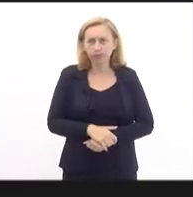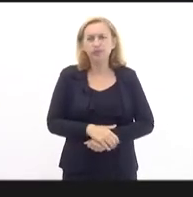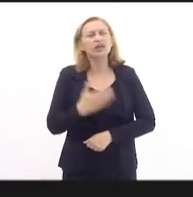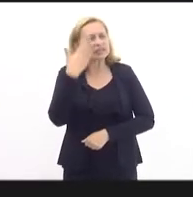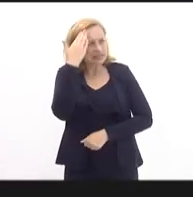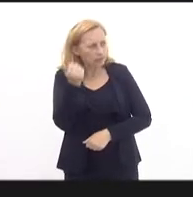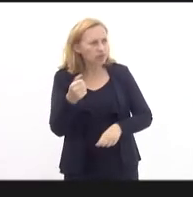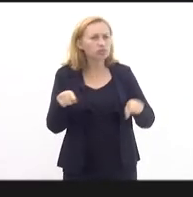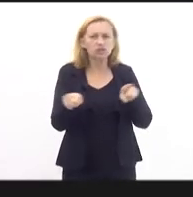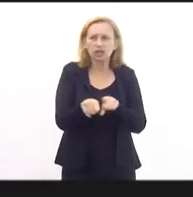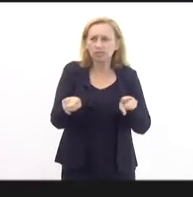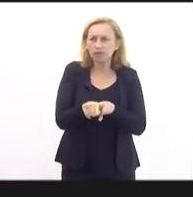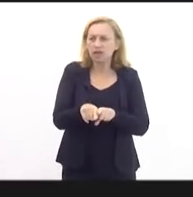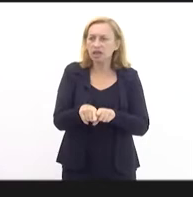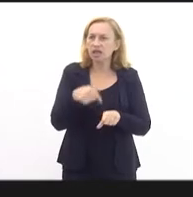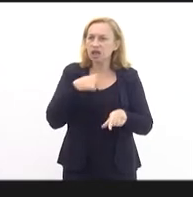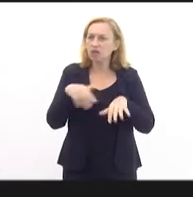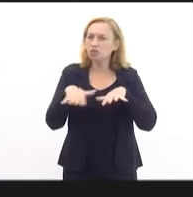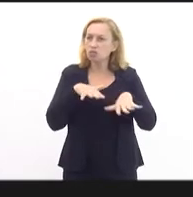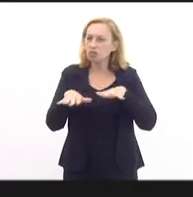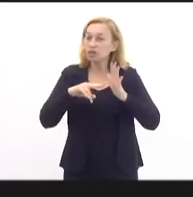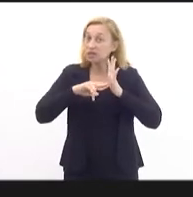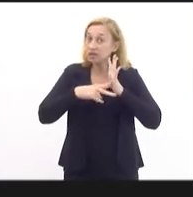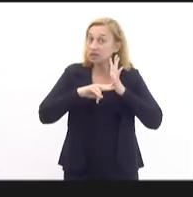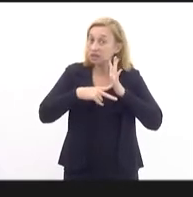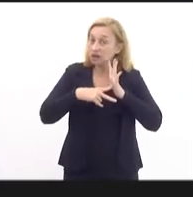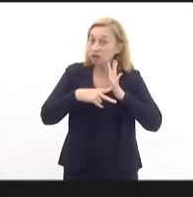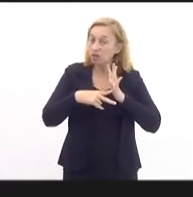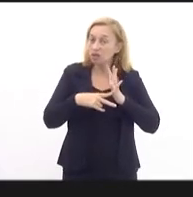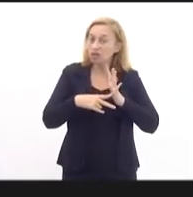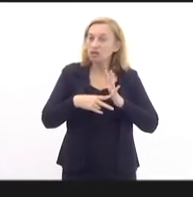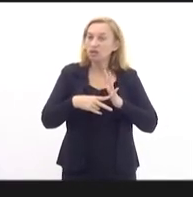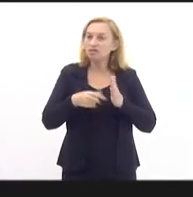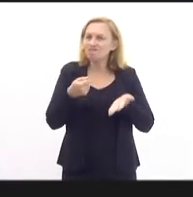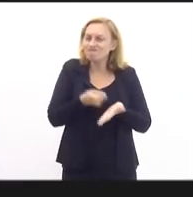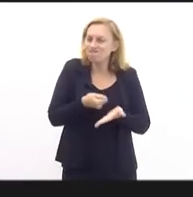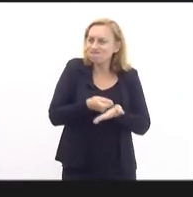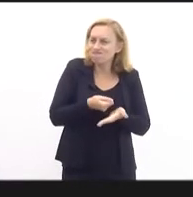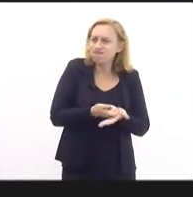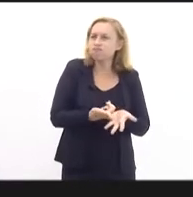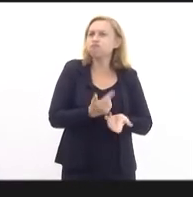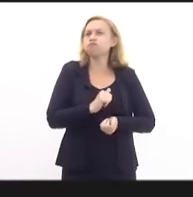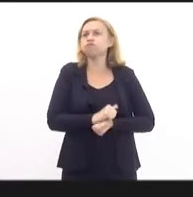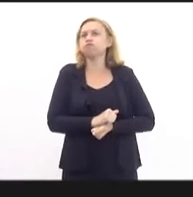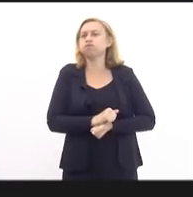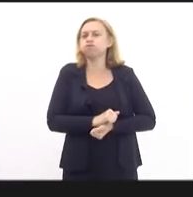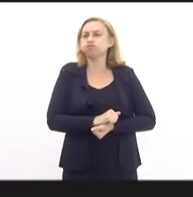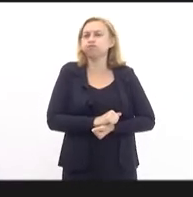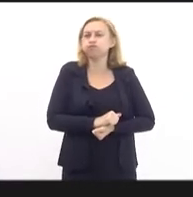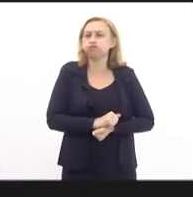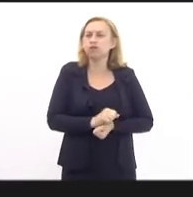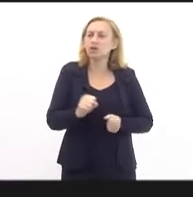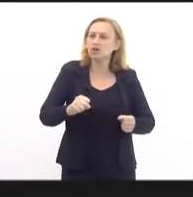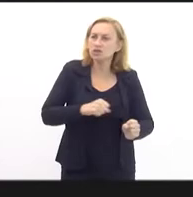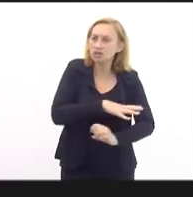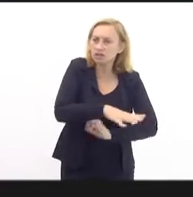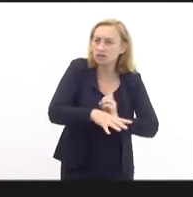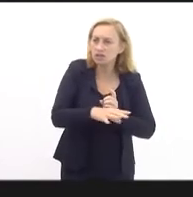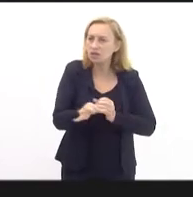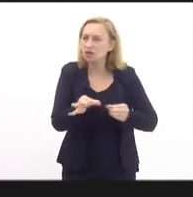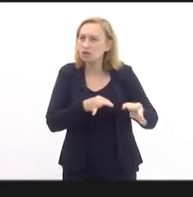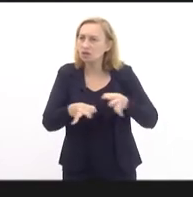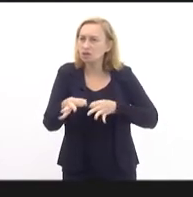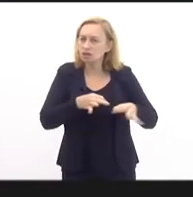sabe também, né, e eu vim do movimento sindical, que a pressão da sociedade